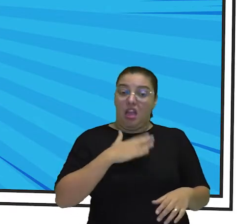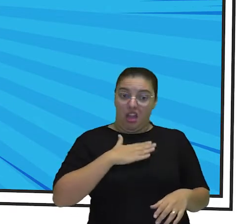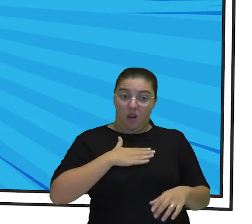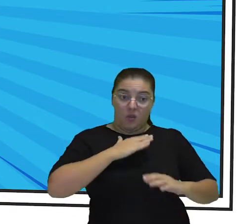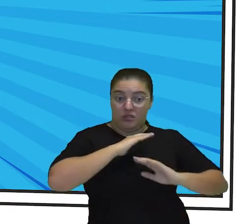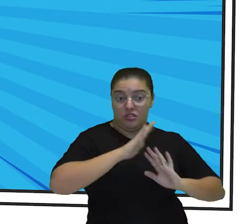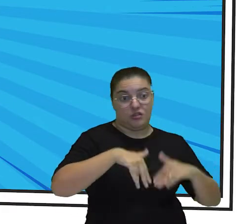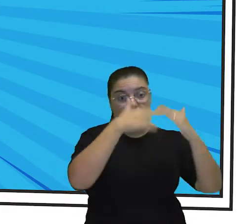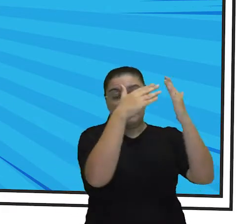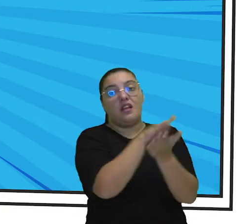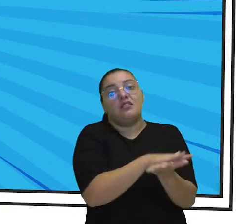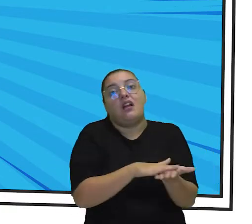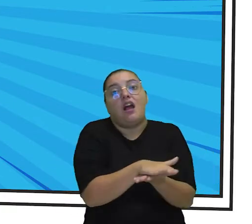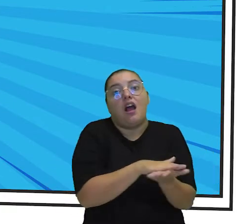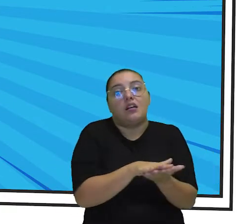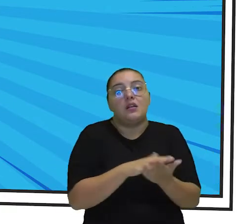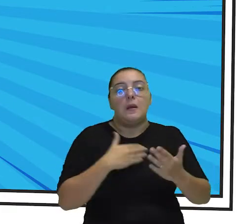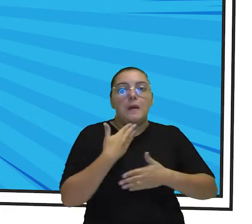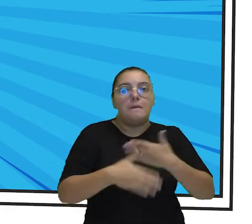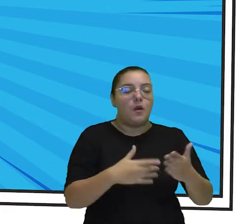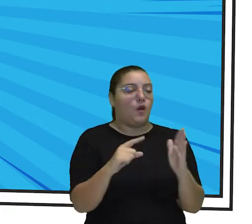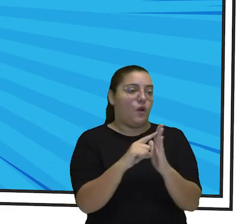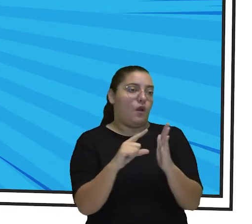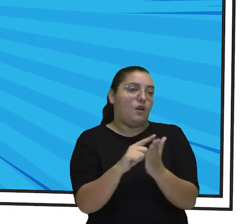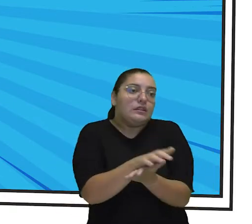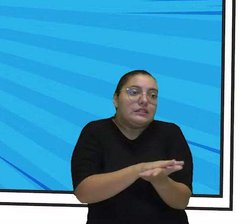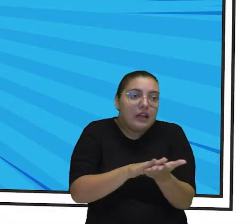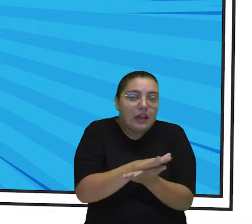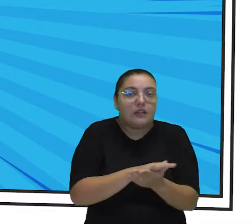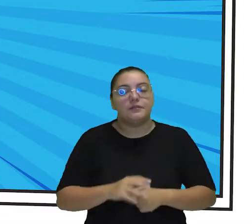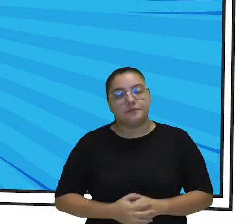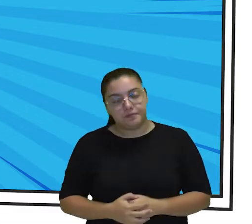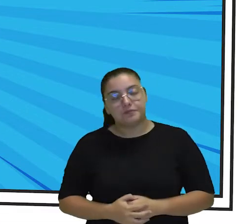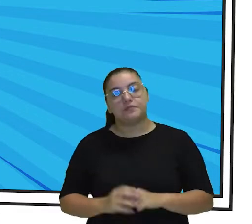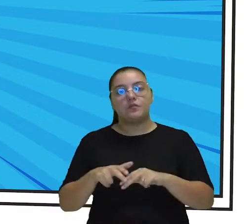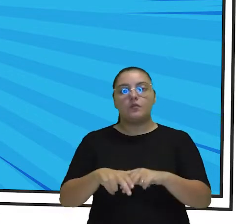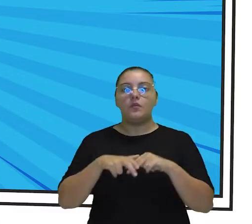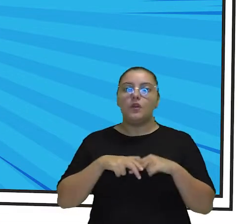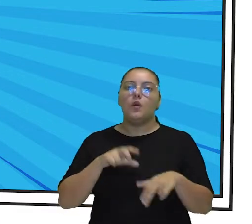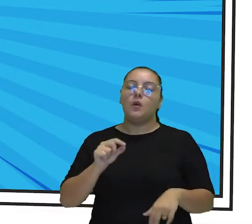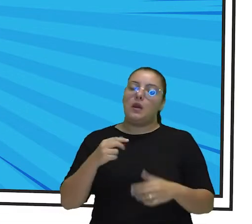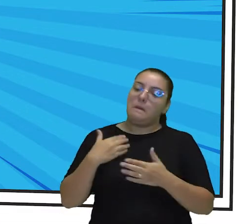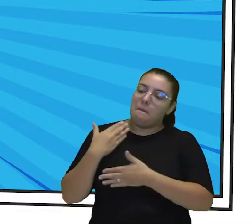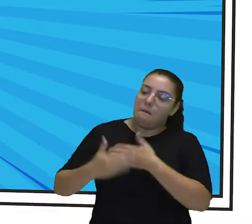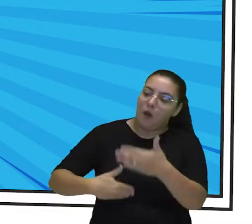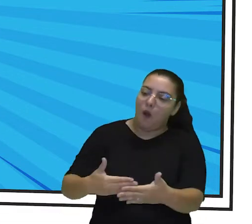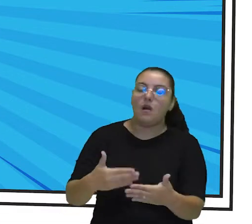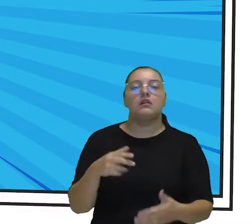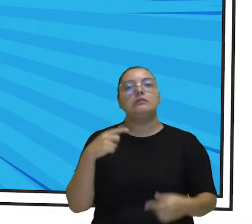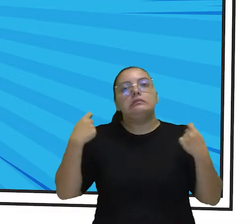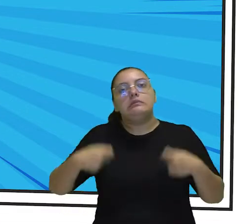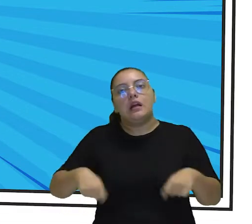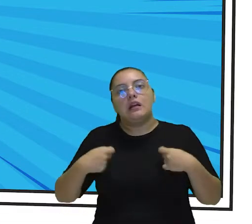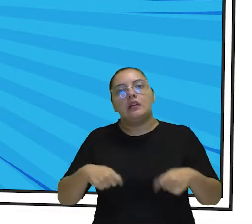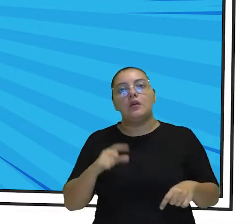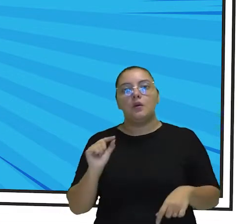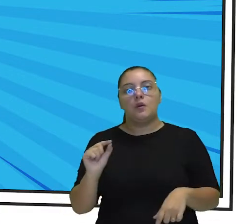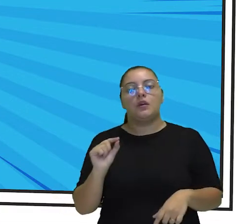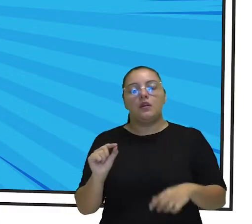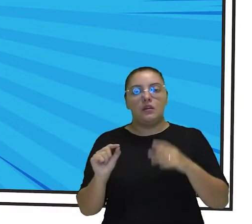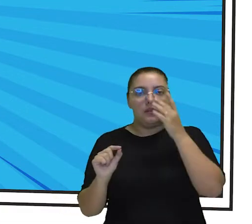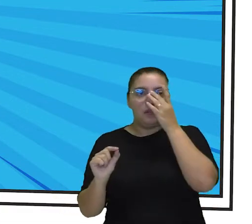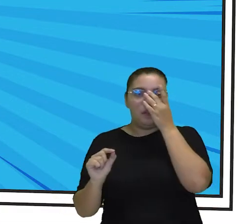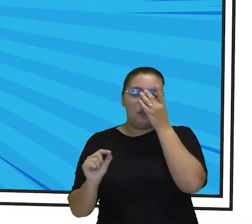desenvolvi neste momento um processo comercial ativo. Então, esses processos, eles tiveram que ser ativados por uma classe